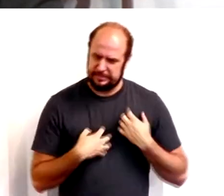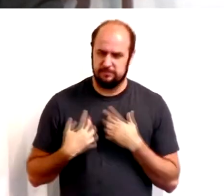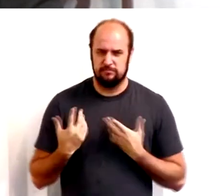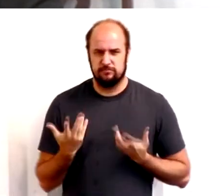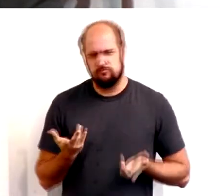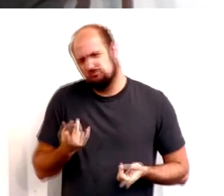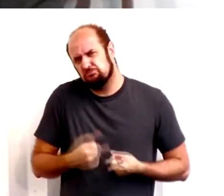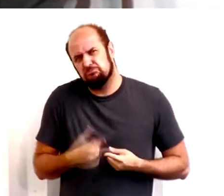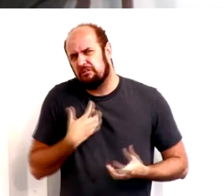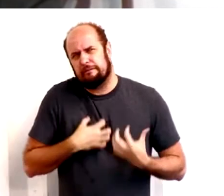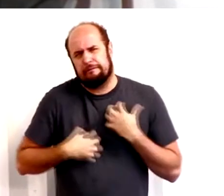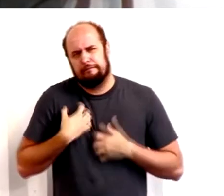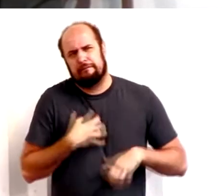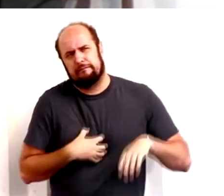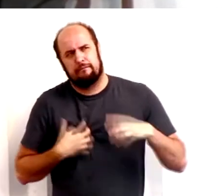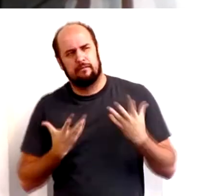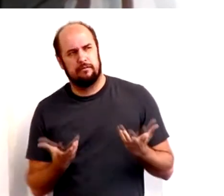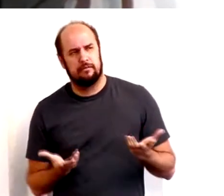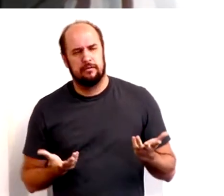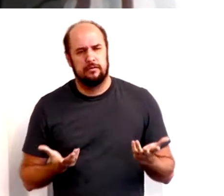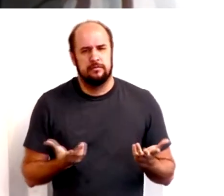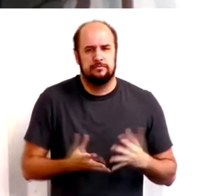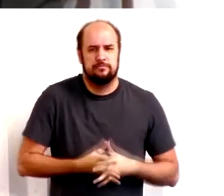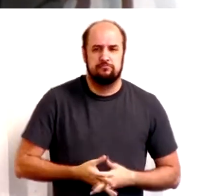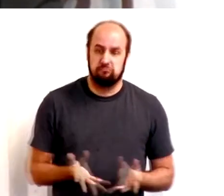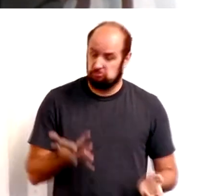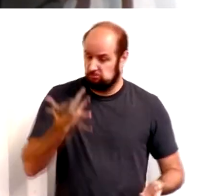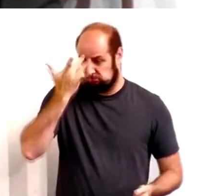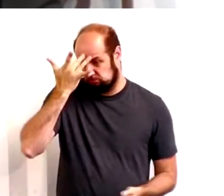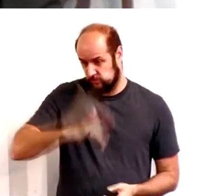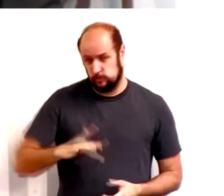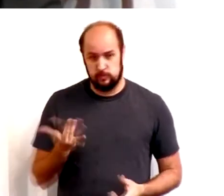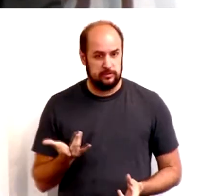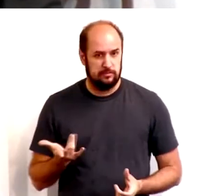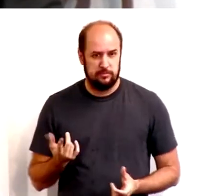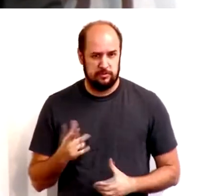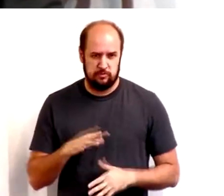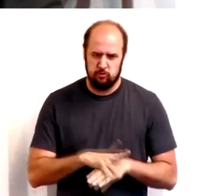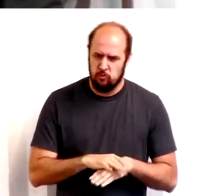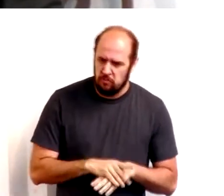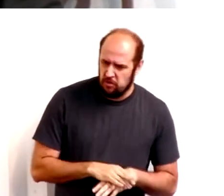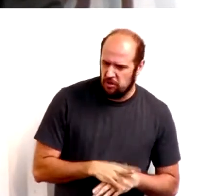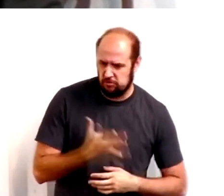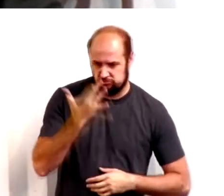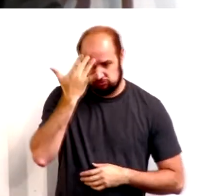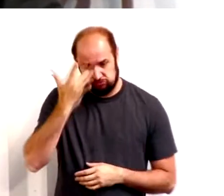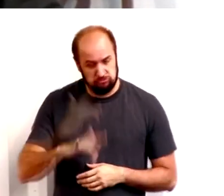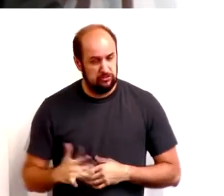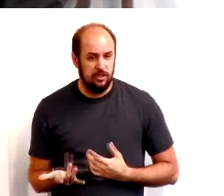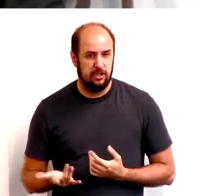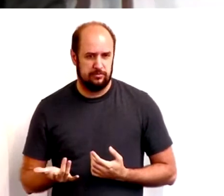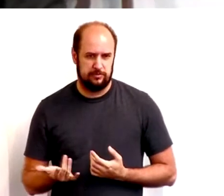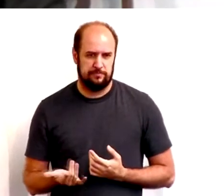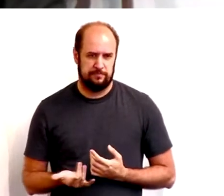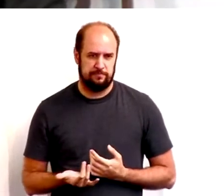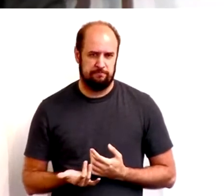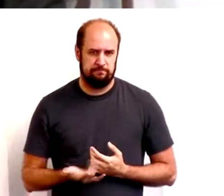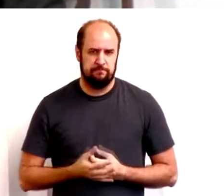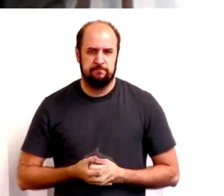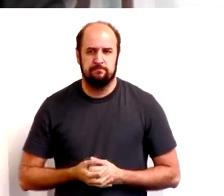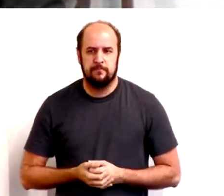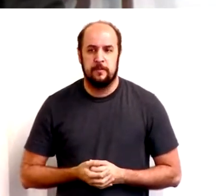por que ele estava angustiado? Nós não sabemos o tipo de doença que acometeu